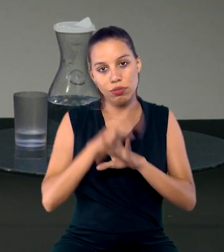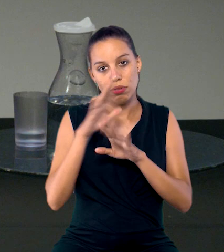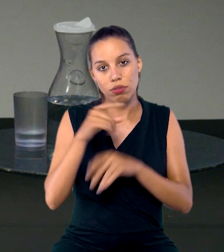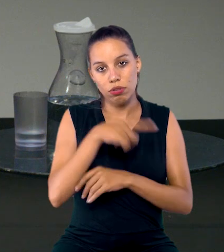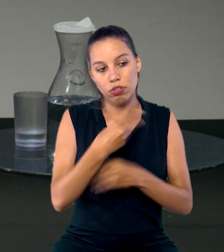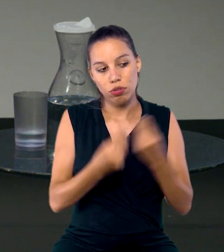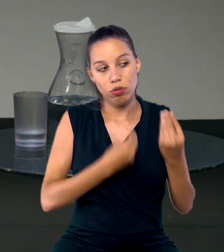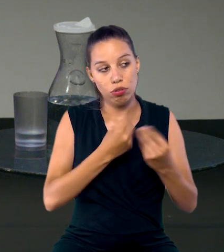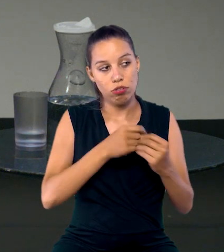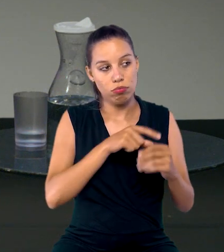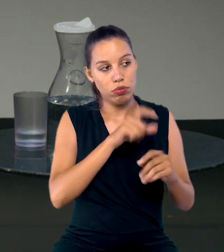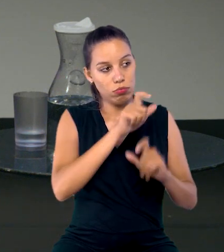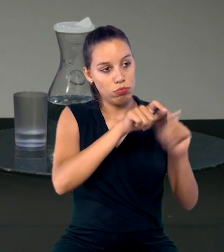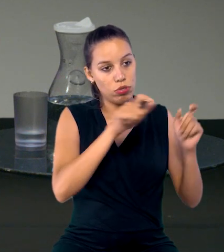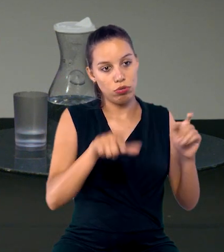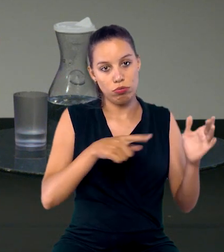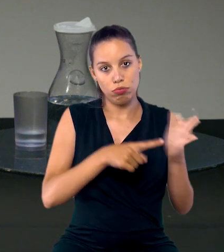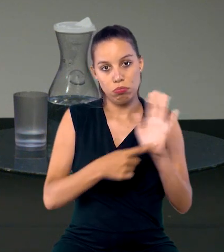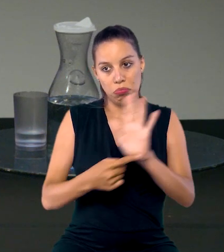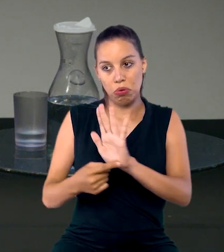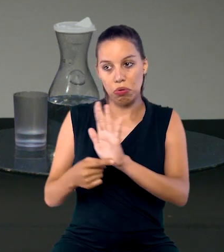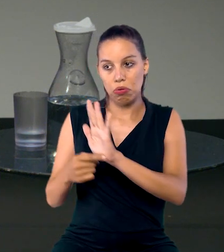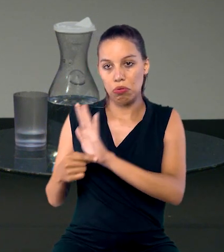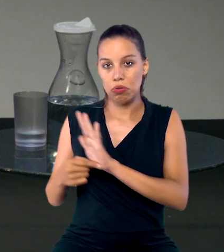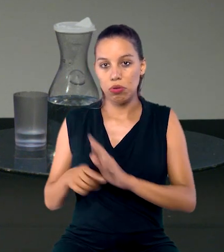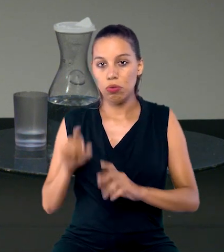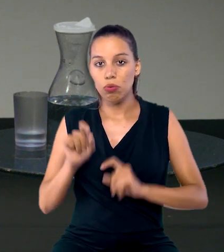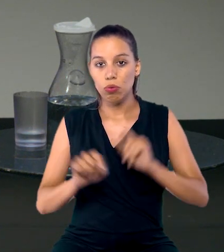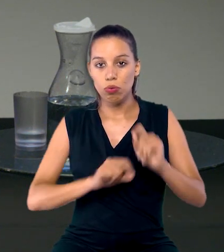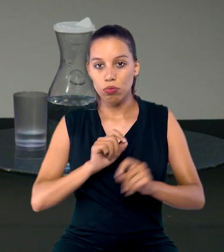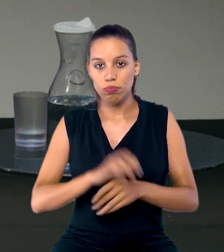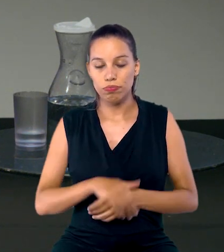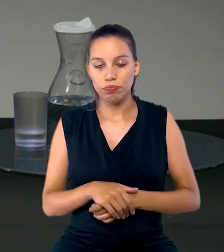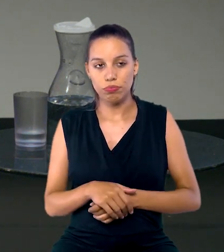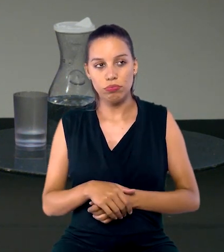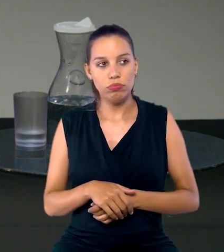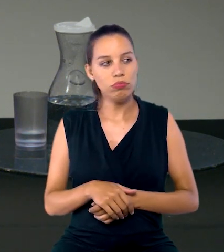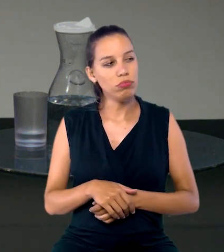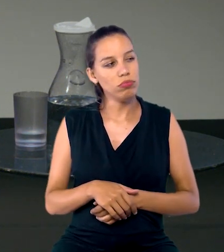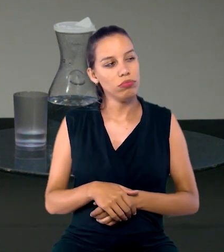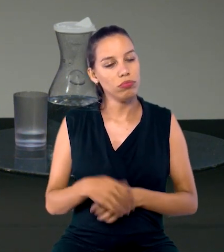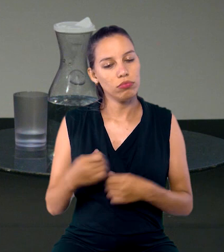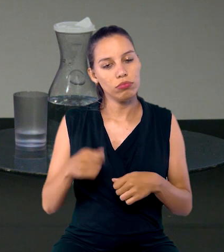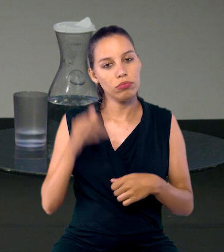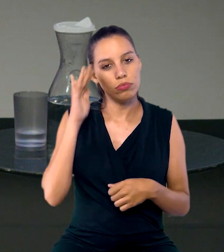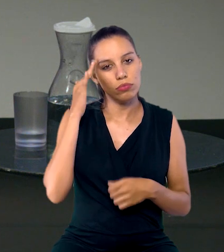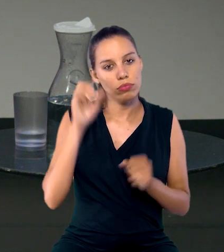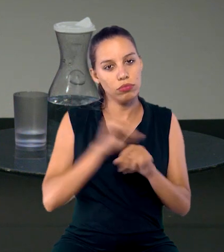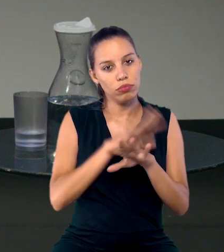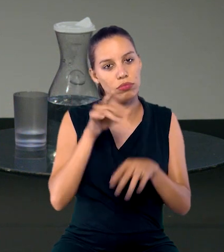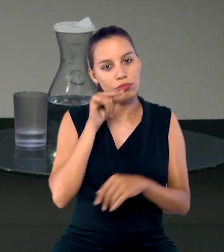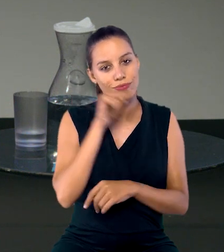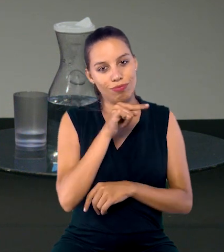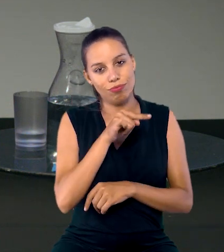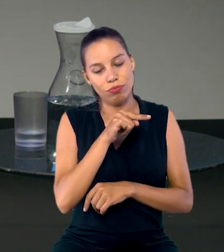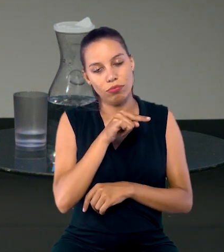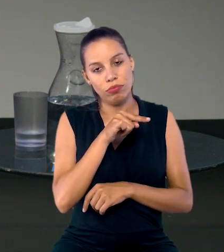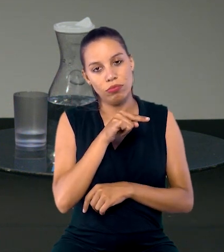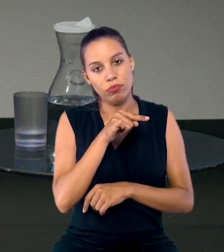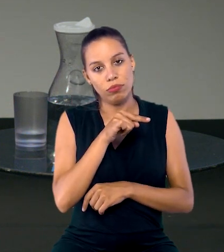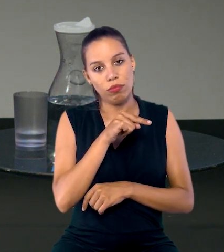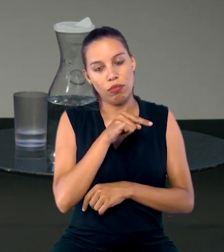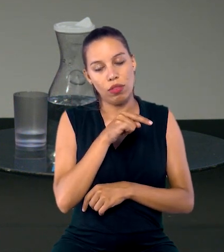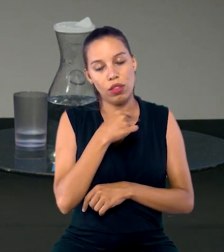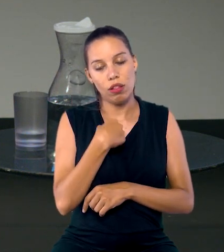que me mostram e o que não me mostram, para começar a entender aquele mundo. Mas o que